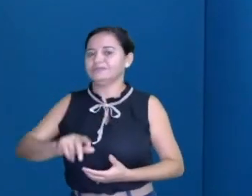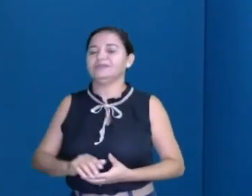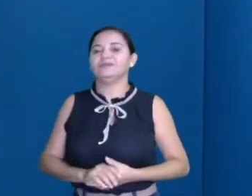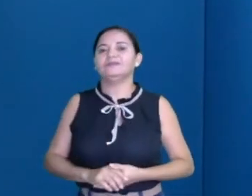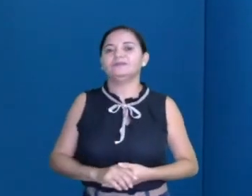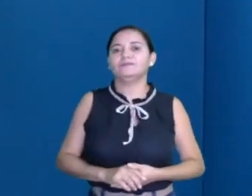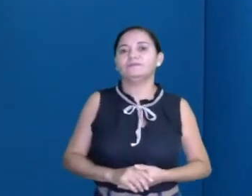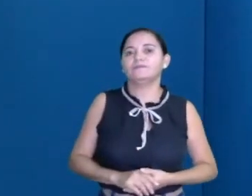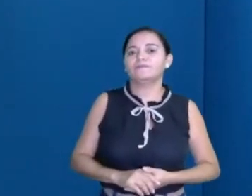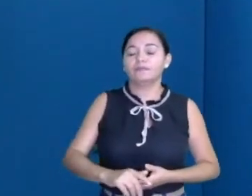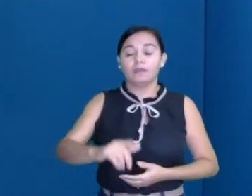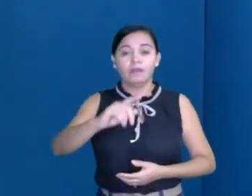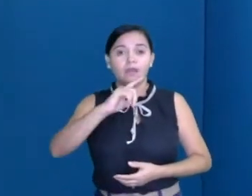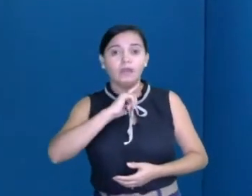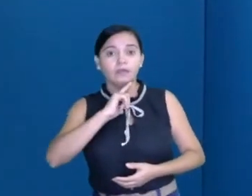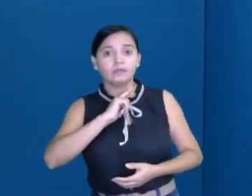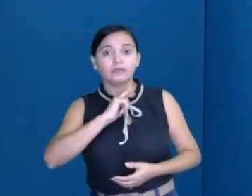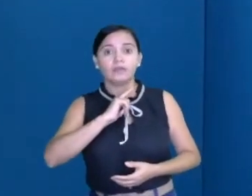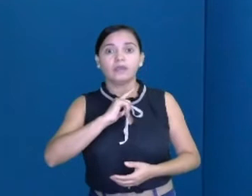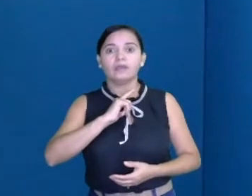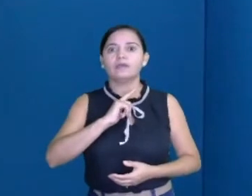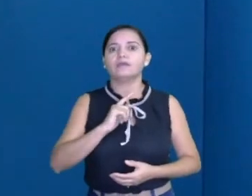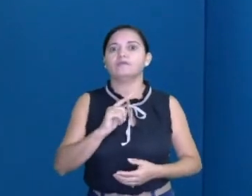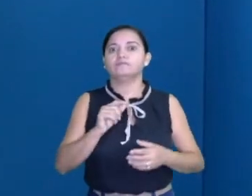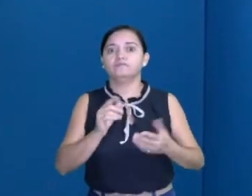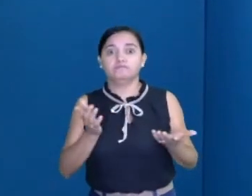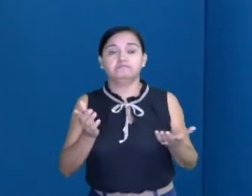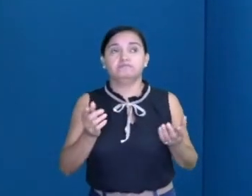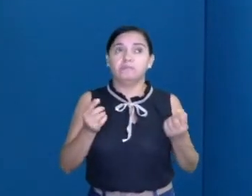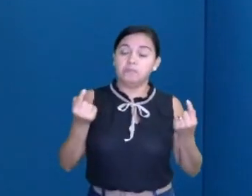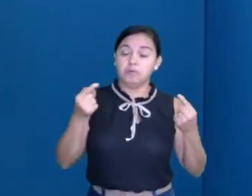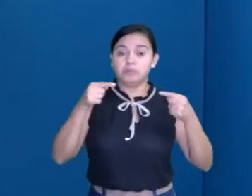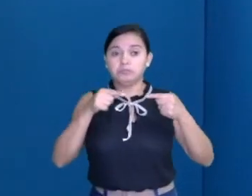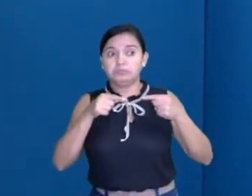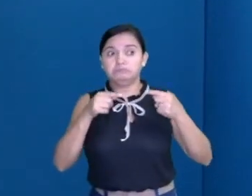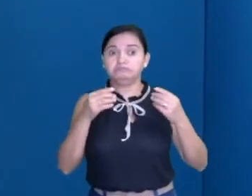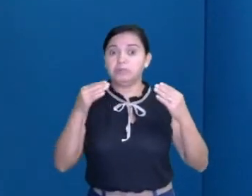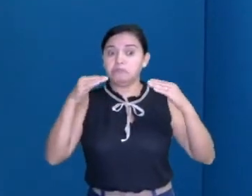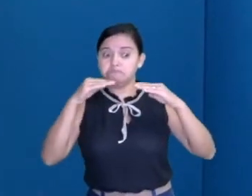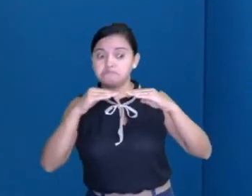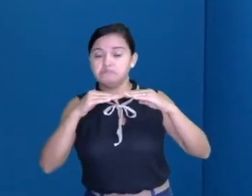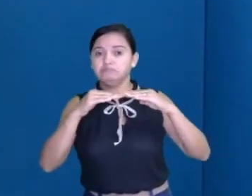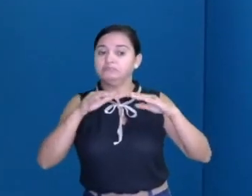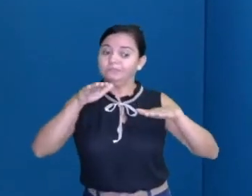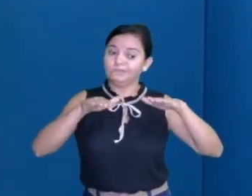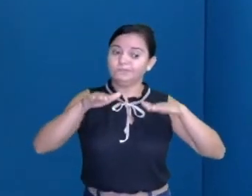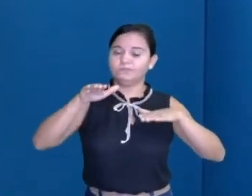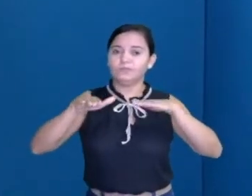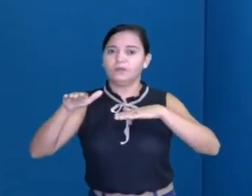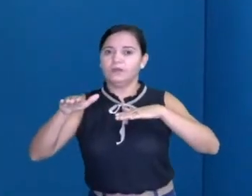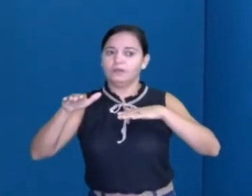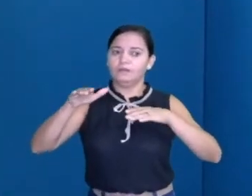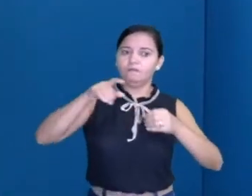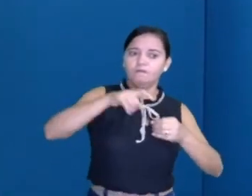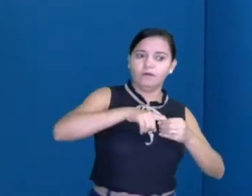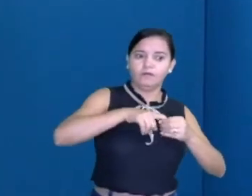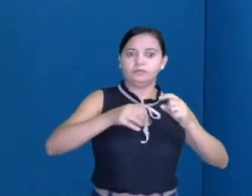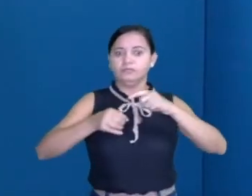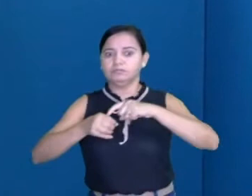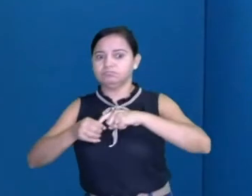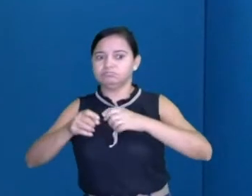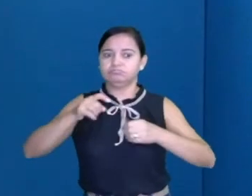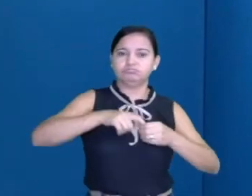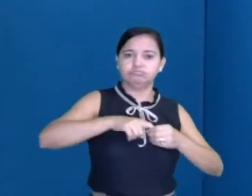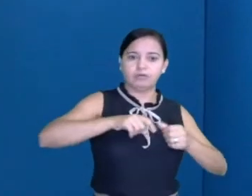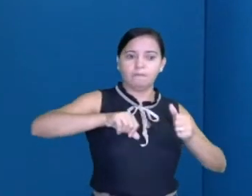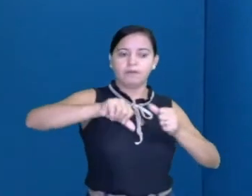incerteza de Heisenberg. Né? Existe uma probabilidade para esses elétrons estarem ali o tempo todo, indo, voltando, sendo excitado,